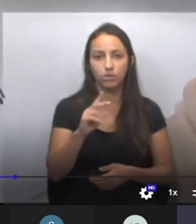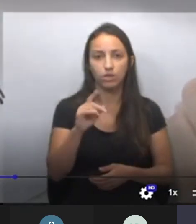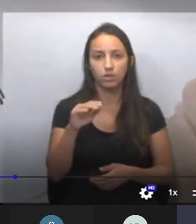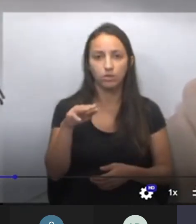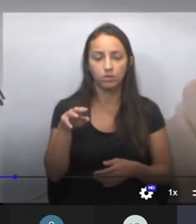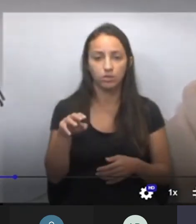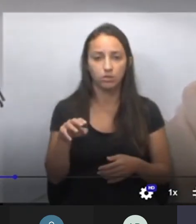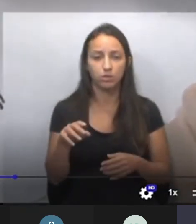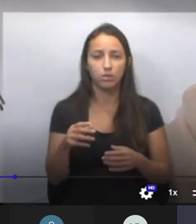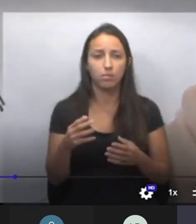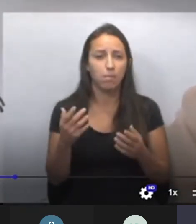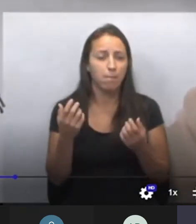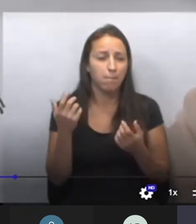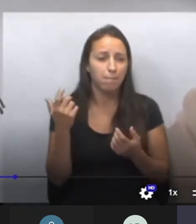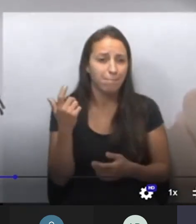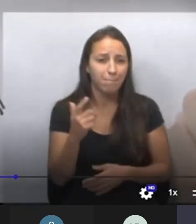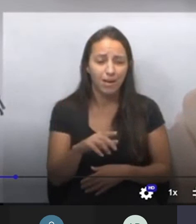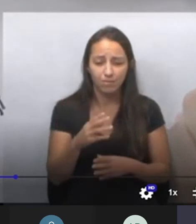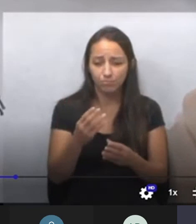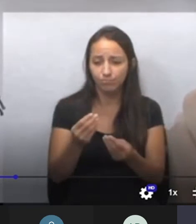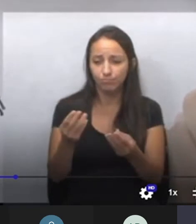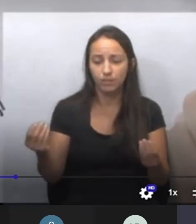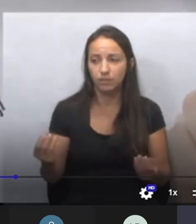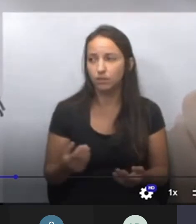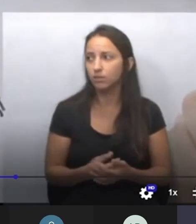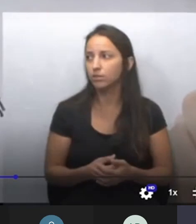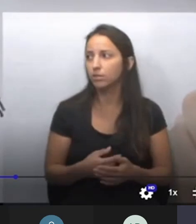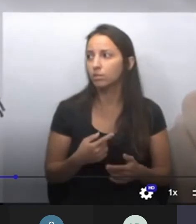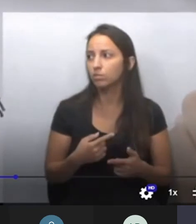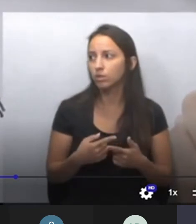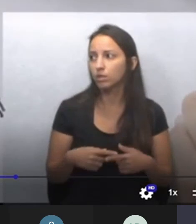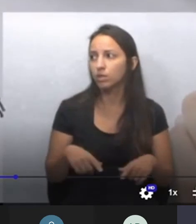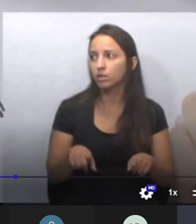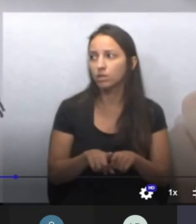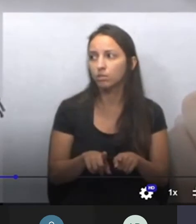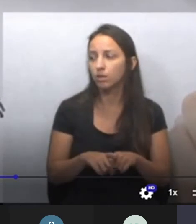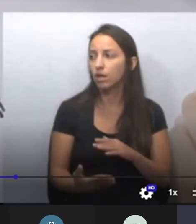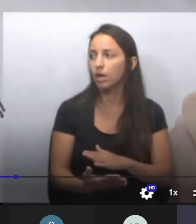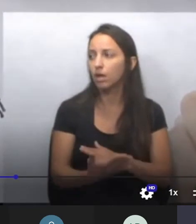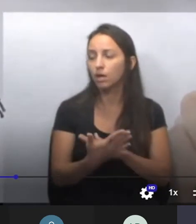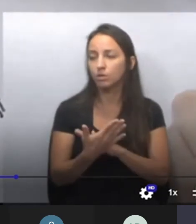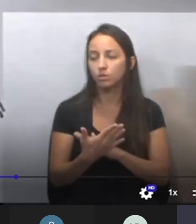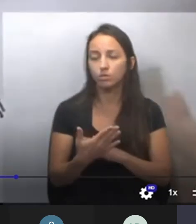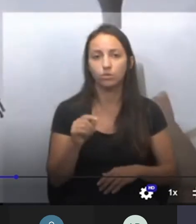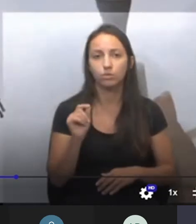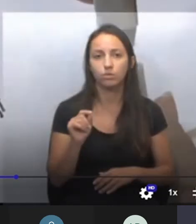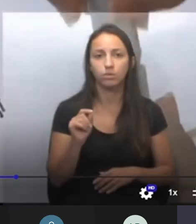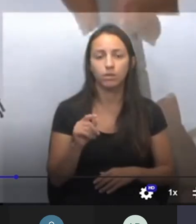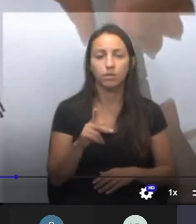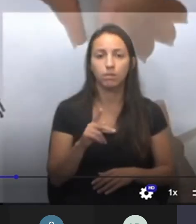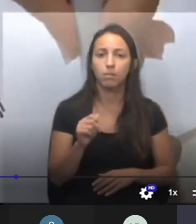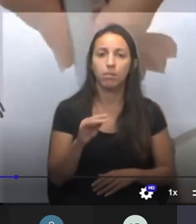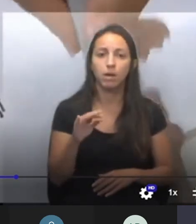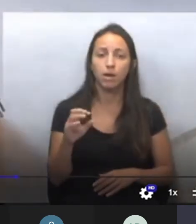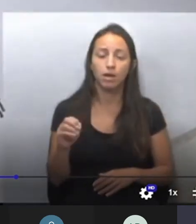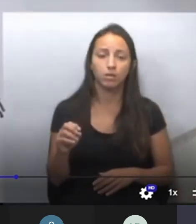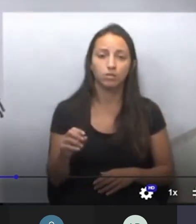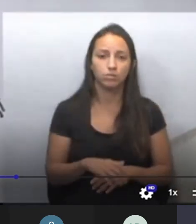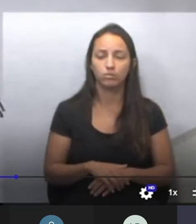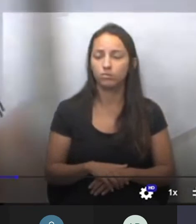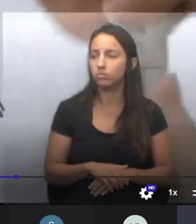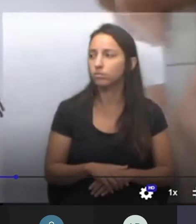o máximo possível, porque isso também serve como pátio